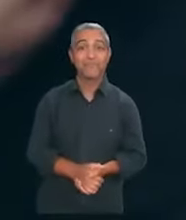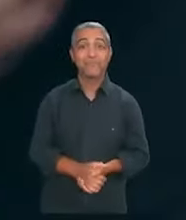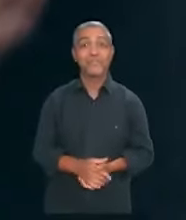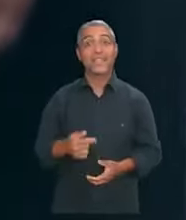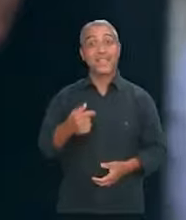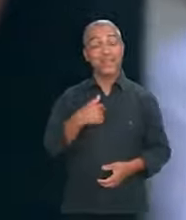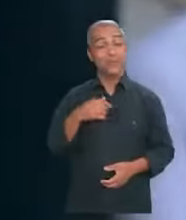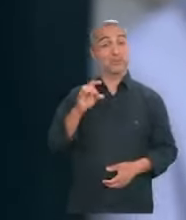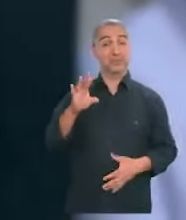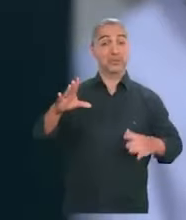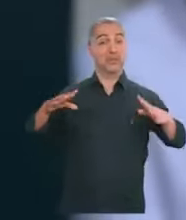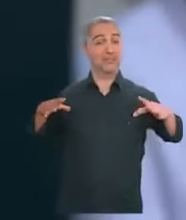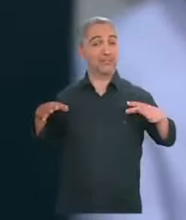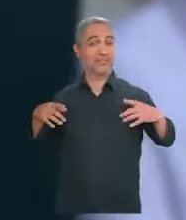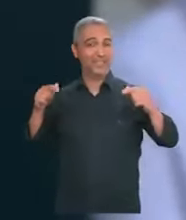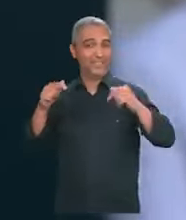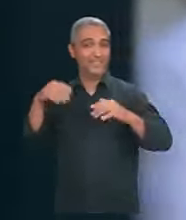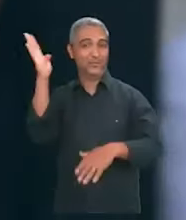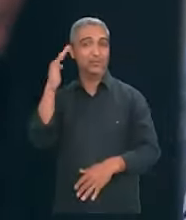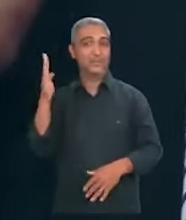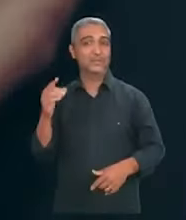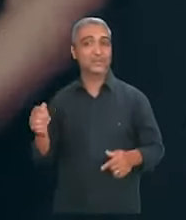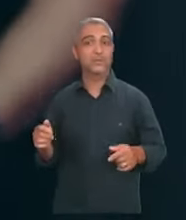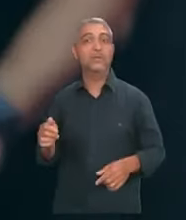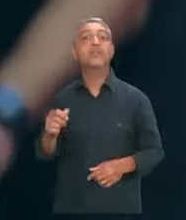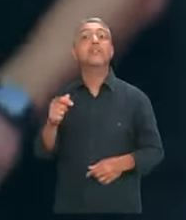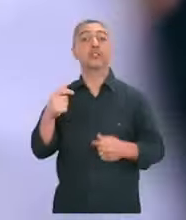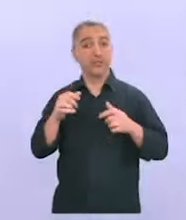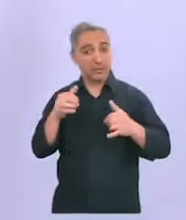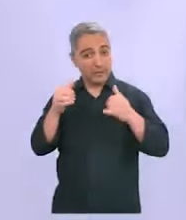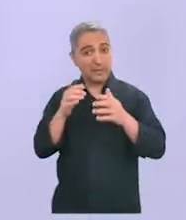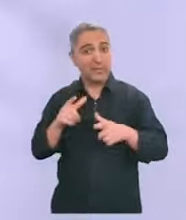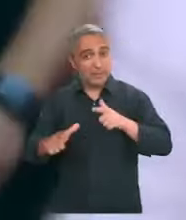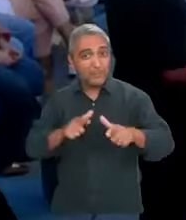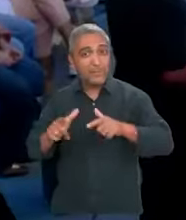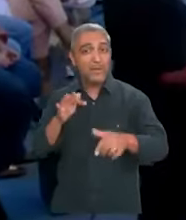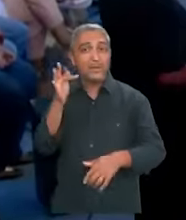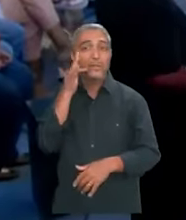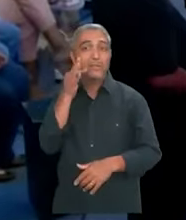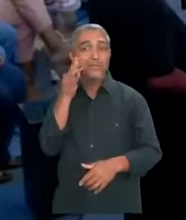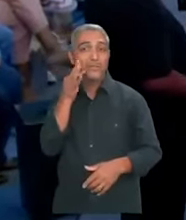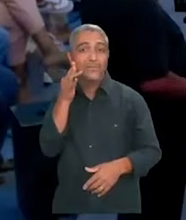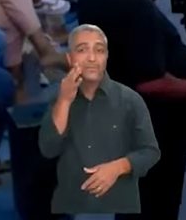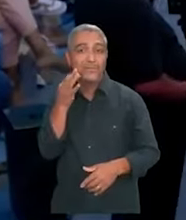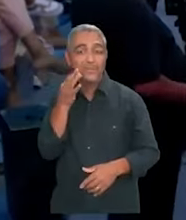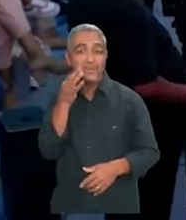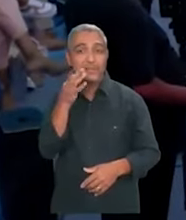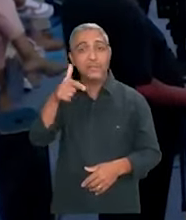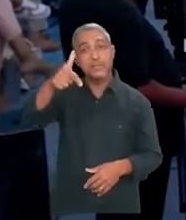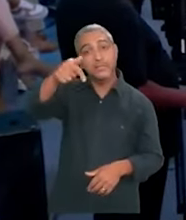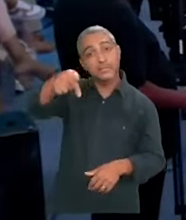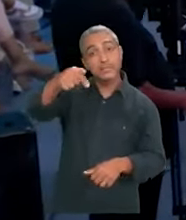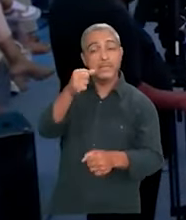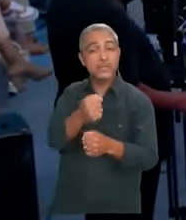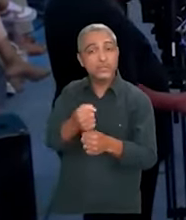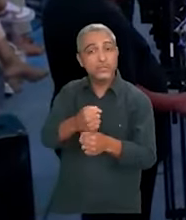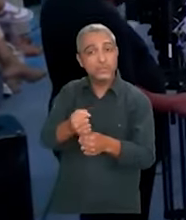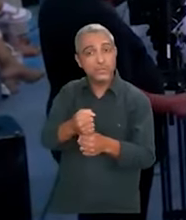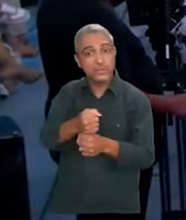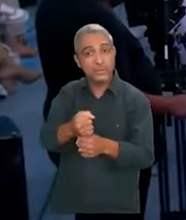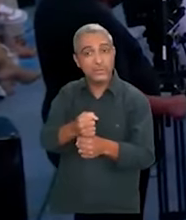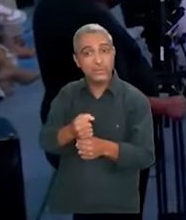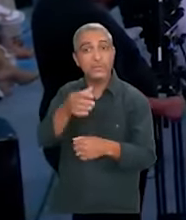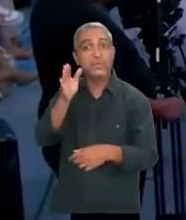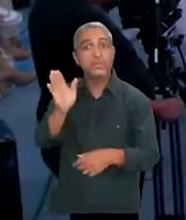férias. Já tem 5 anos que eu sou missionária com a Jocum na França. E já tem 7 anos que eu trabalho com a Jocum, já trabalhei com a Jocum na Inglaterra